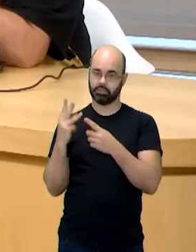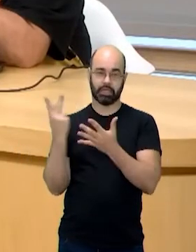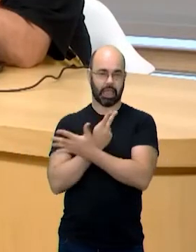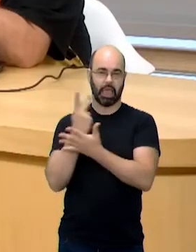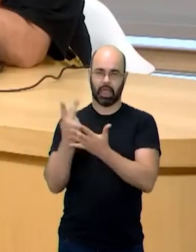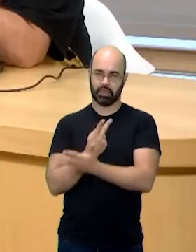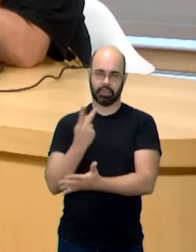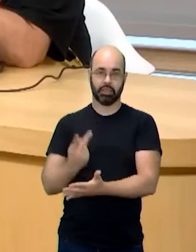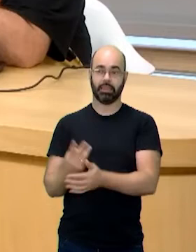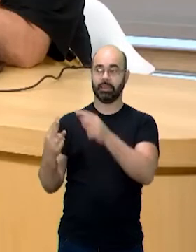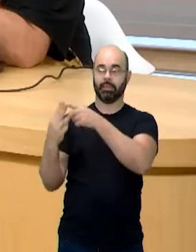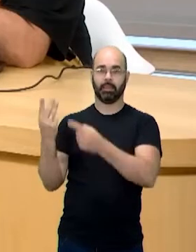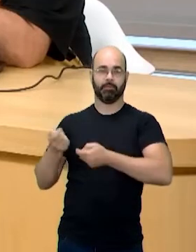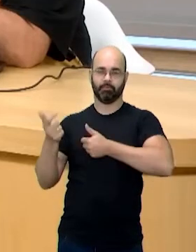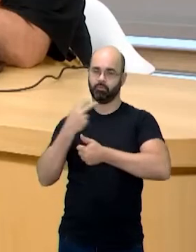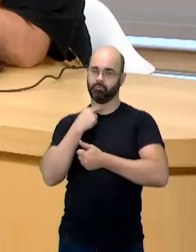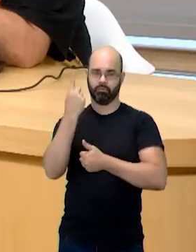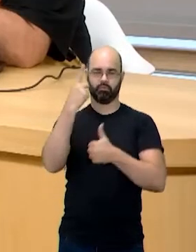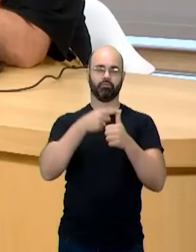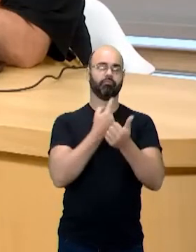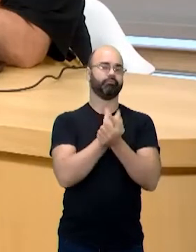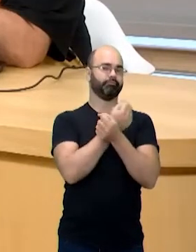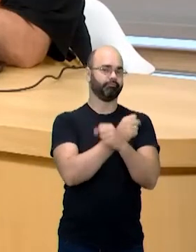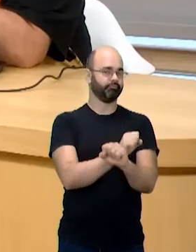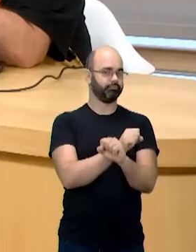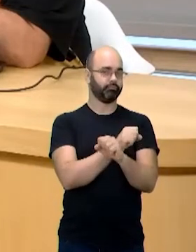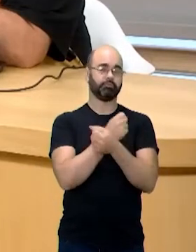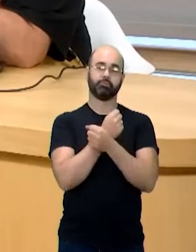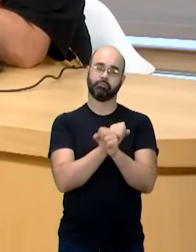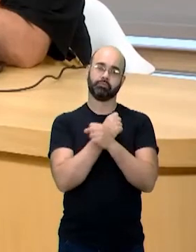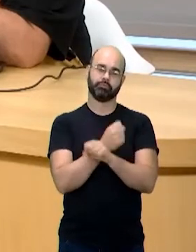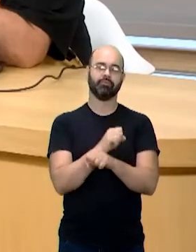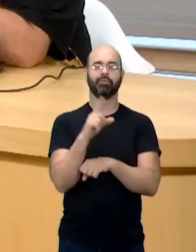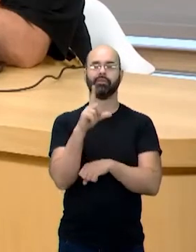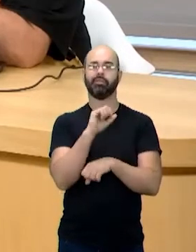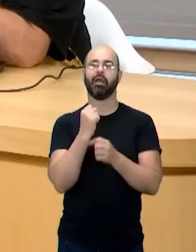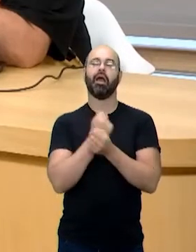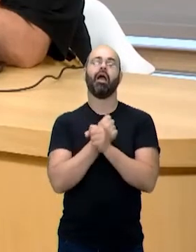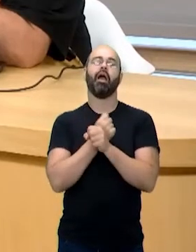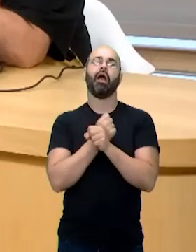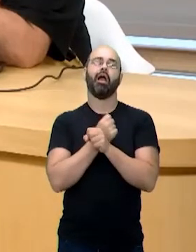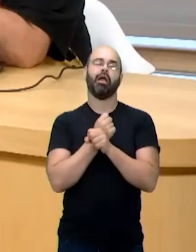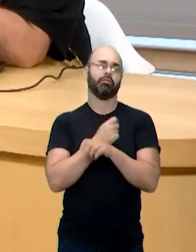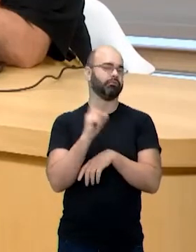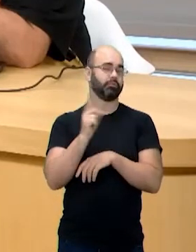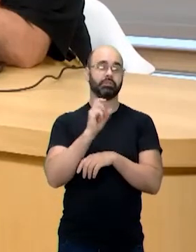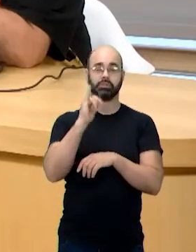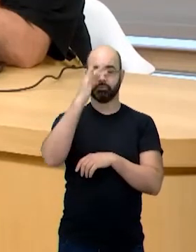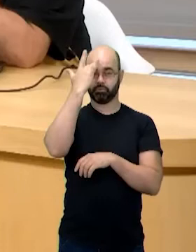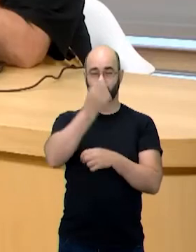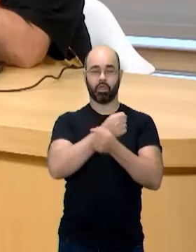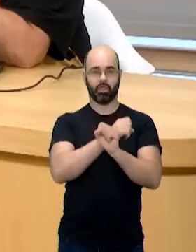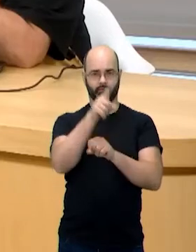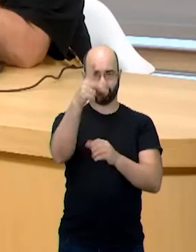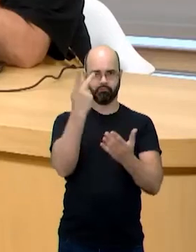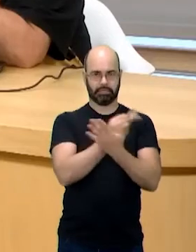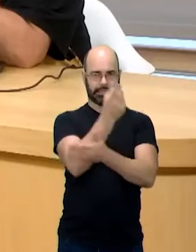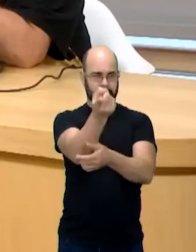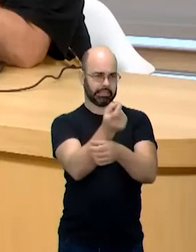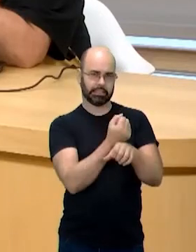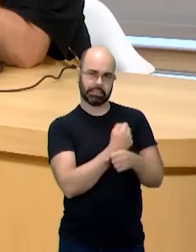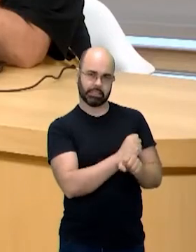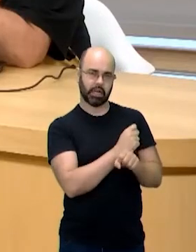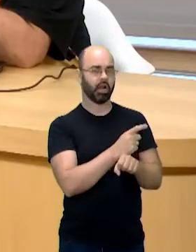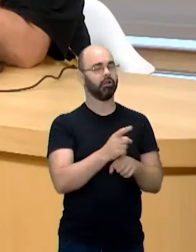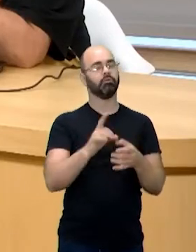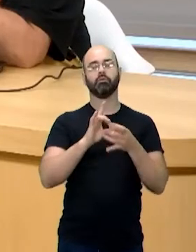são? Escravidão. Não tem essa, eu tenho 100 anos, então prescreveu. Não, se você escravizou alguém, é